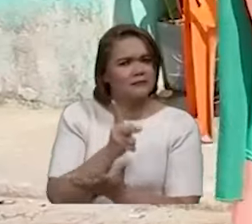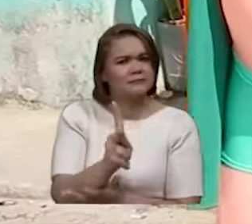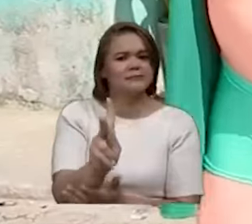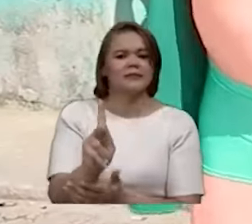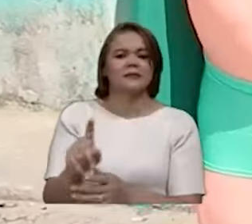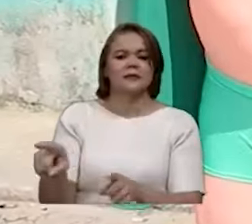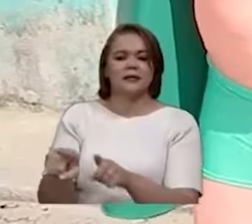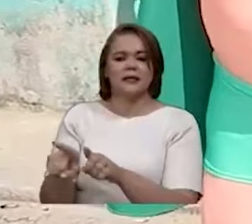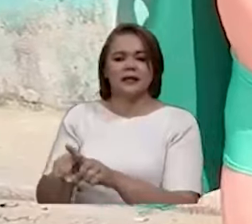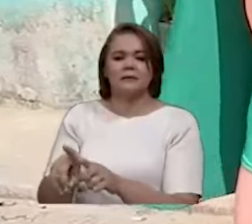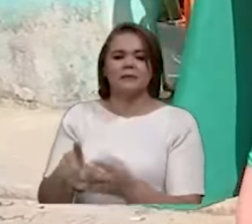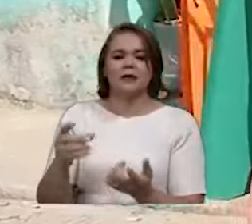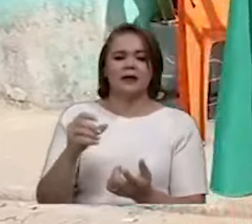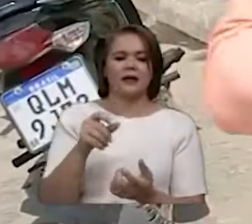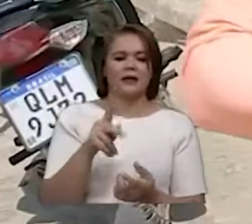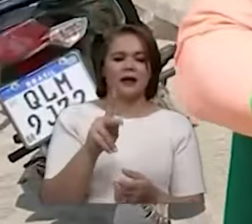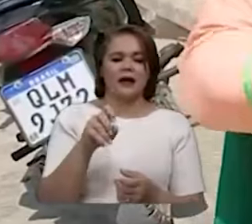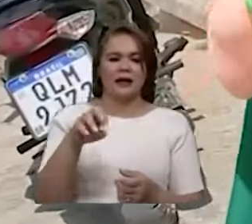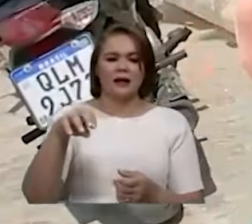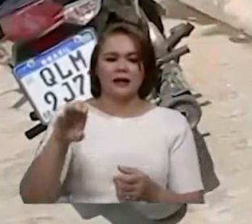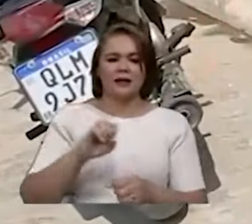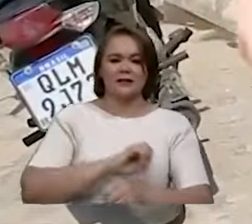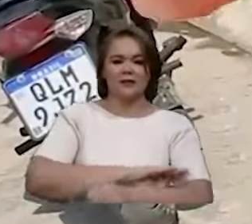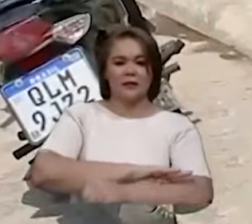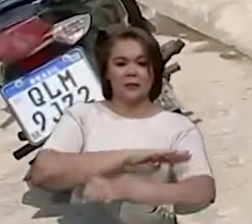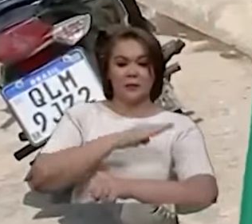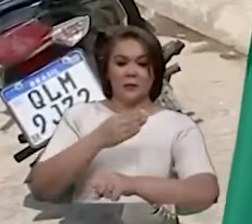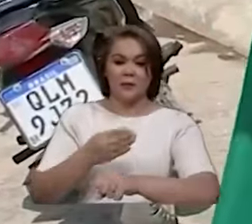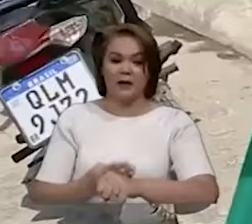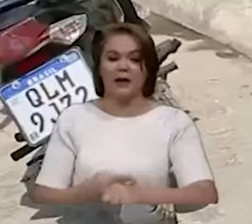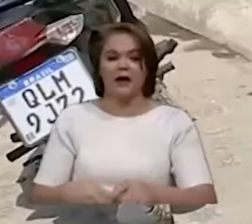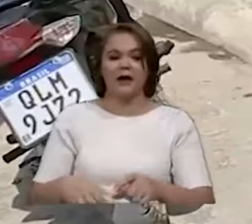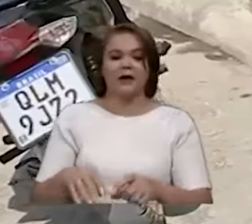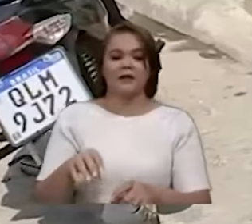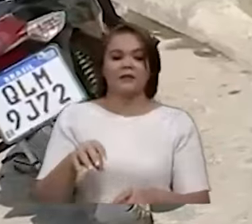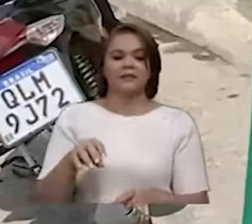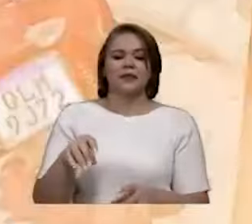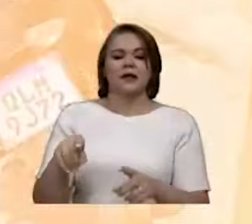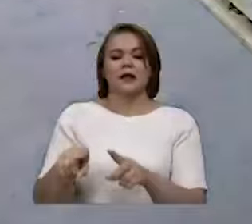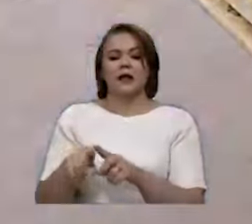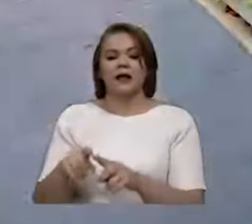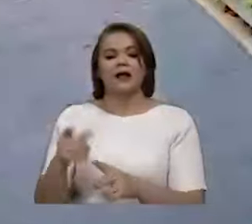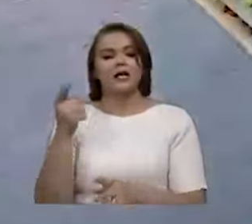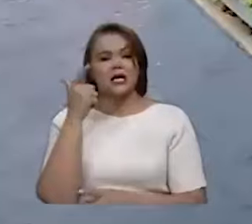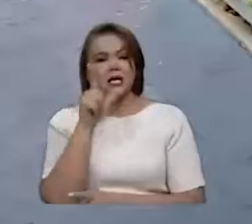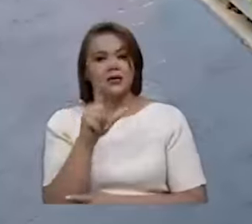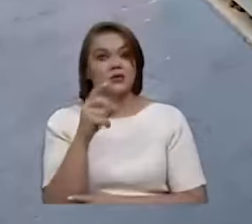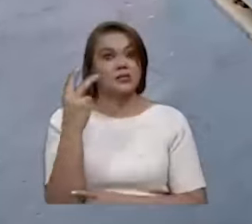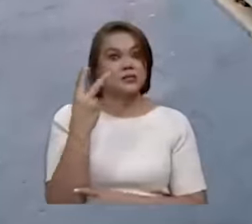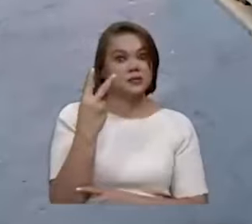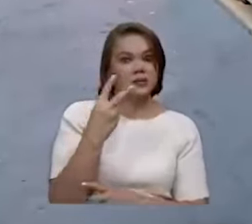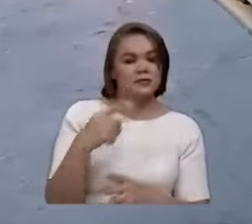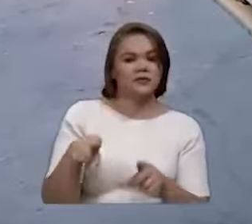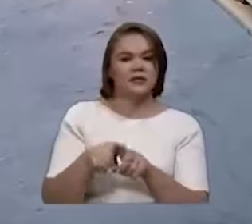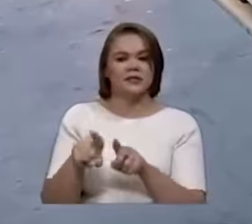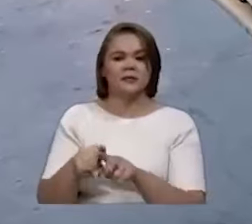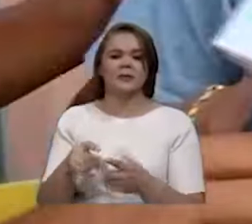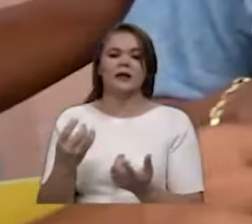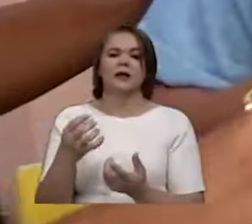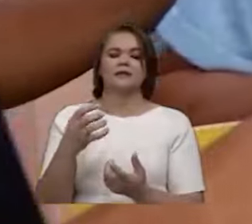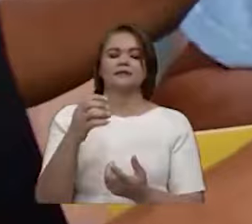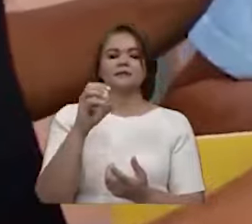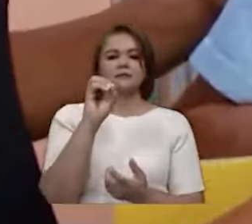que faz parte da Regional Propriá. Faça como meu amigo Everaldo. Ele comprou, ganhou pela segunda vez. O Osmário da Barra dos